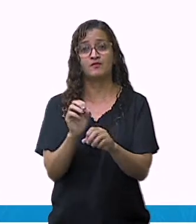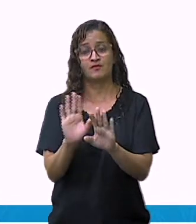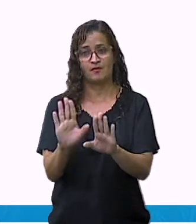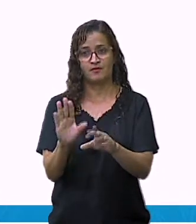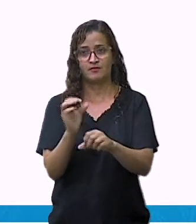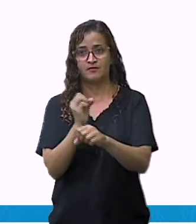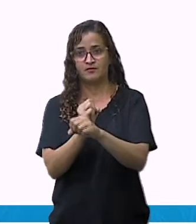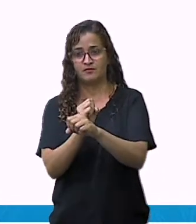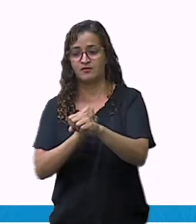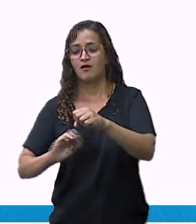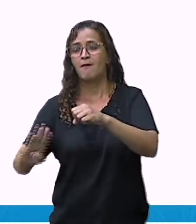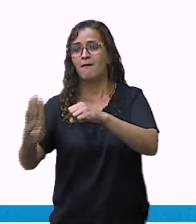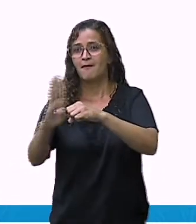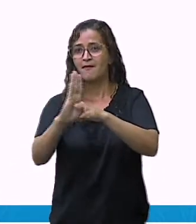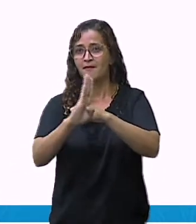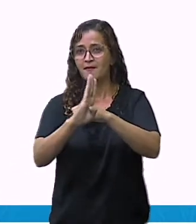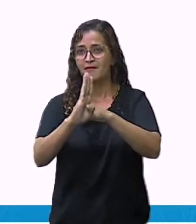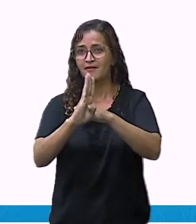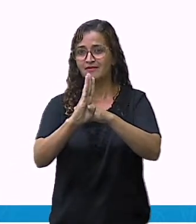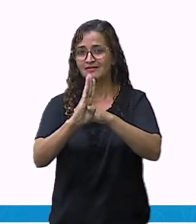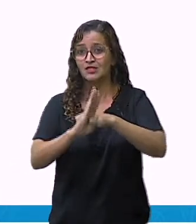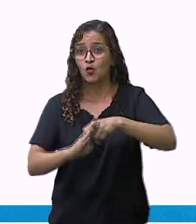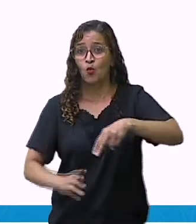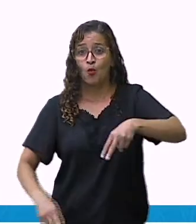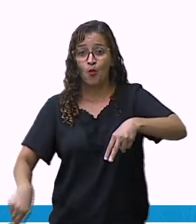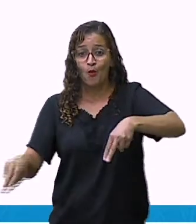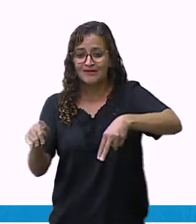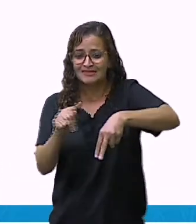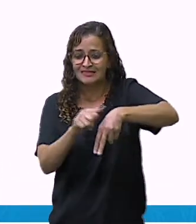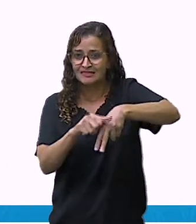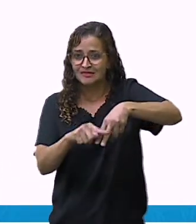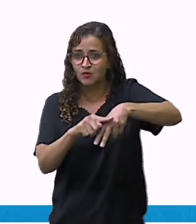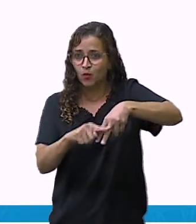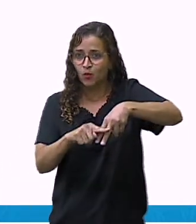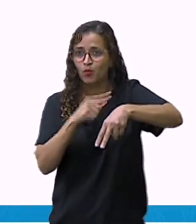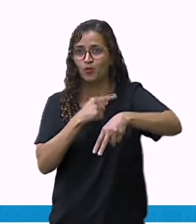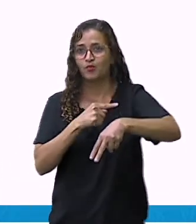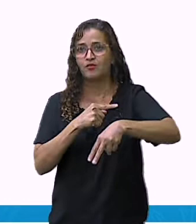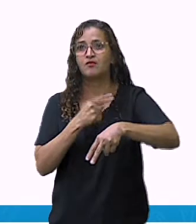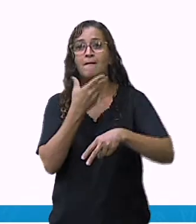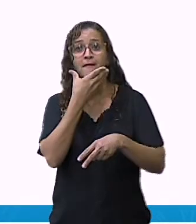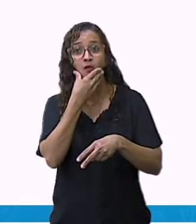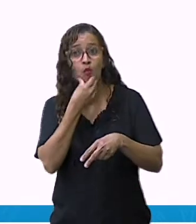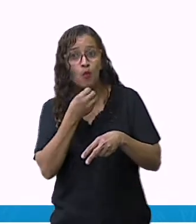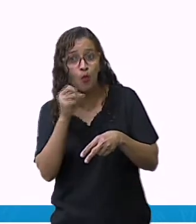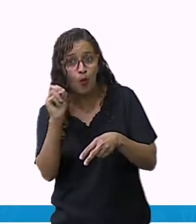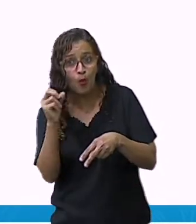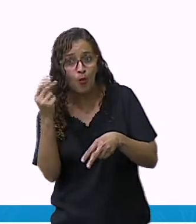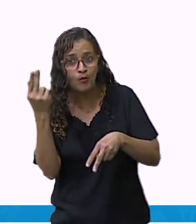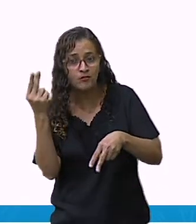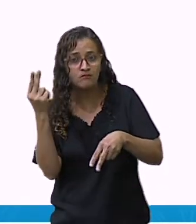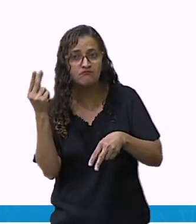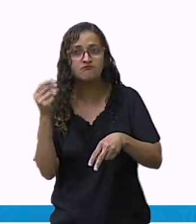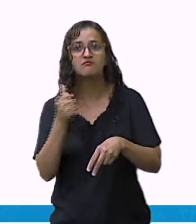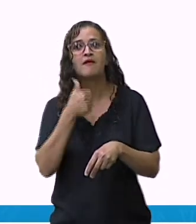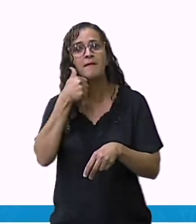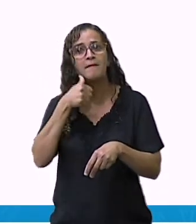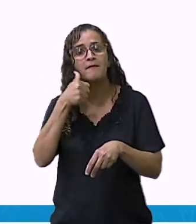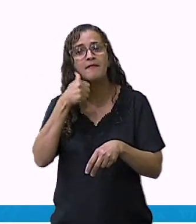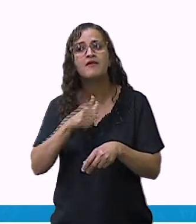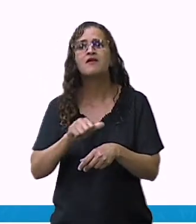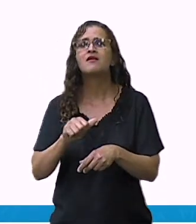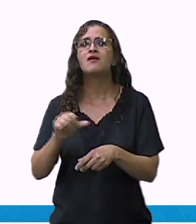substantivo masculino e feminino. Então, quer dizer que a palavra estudante, ela